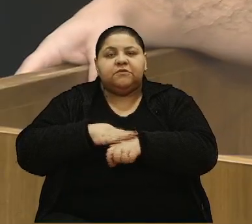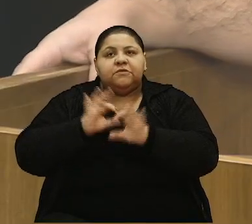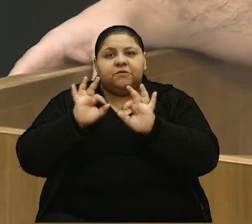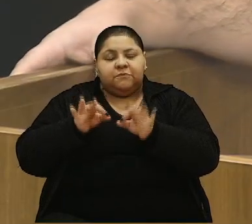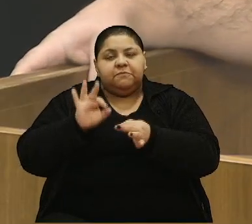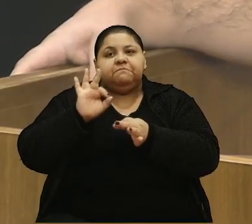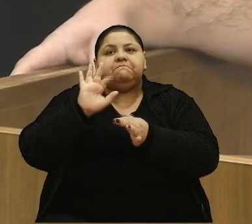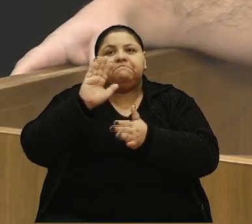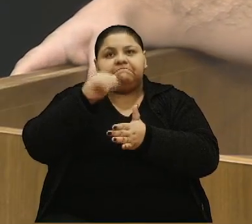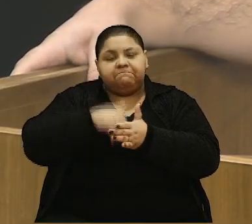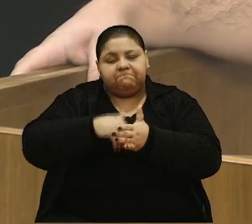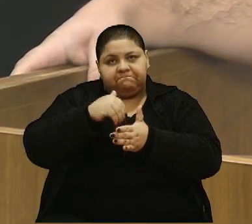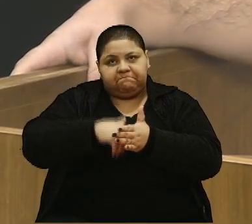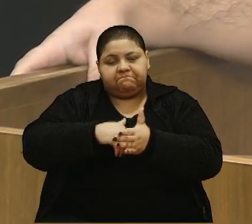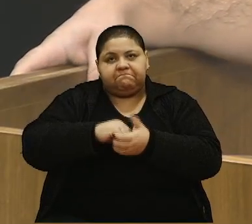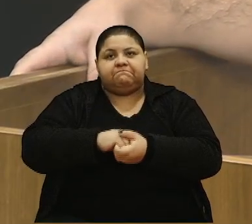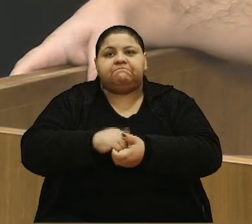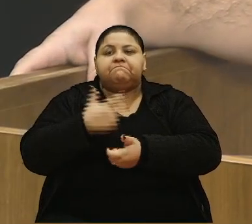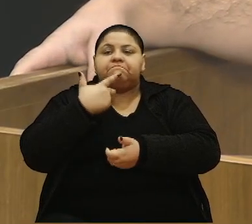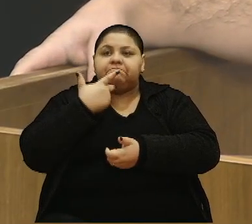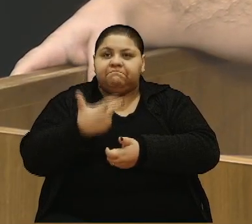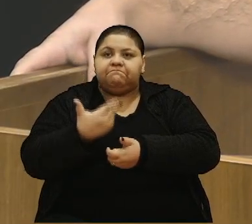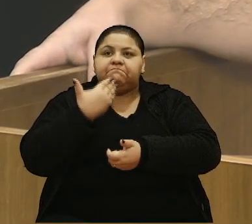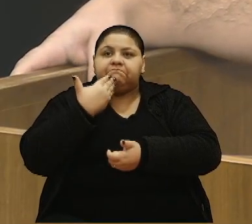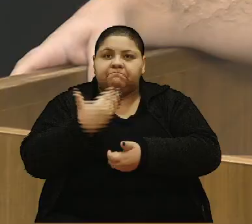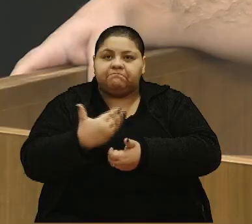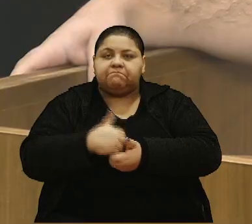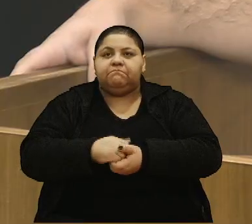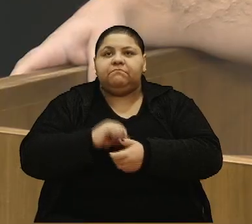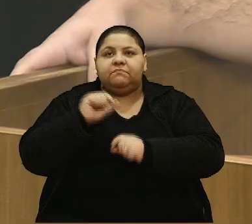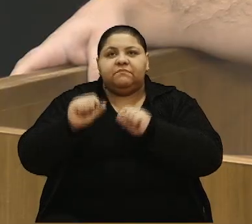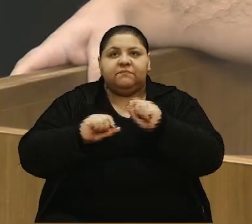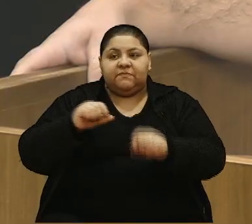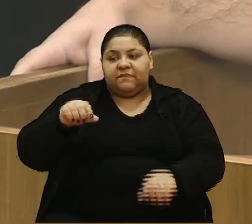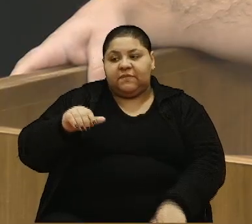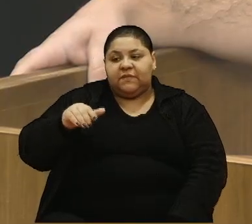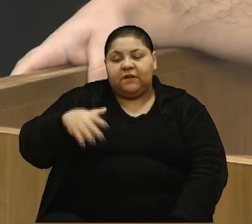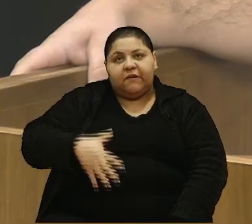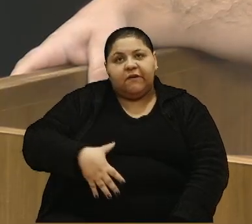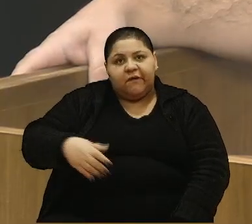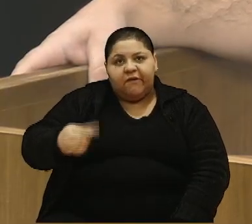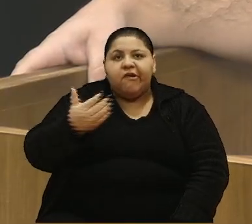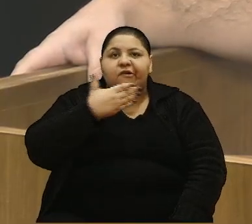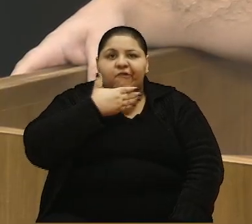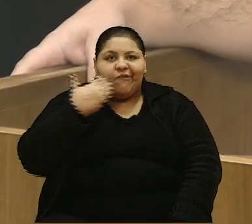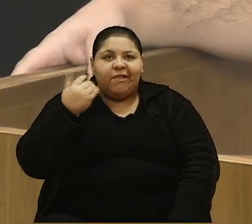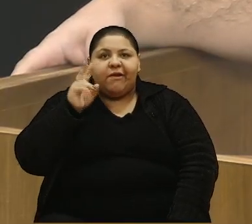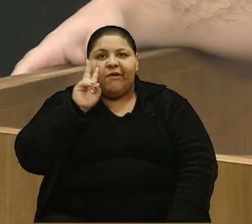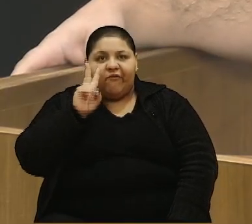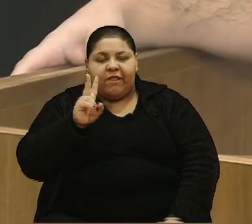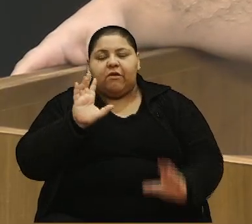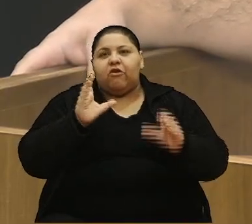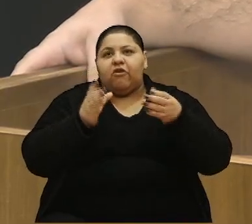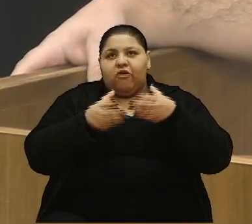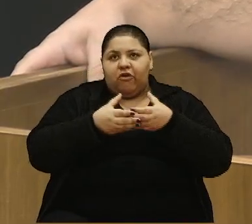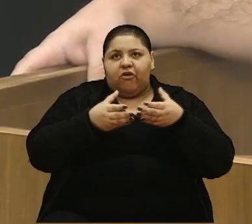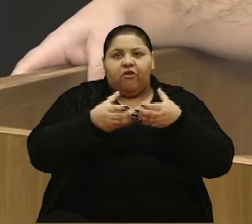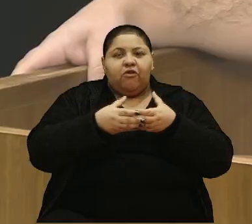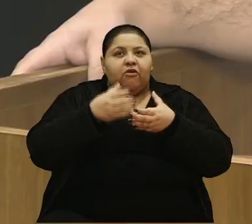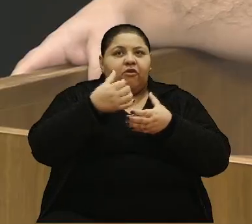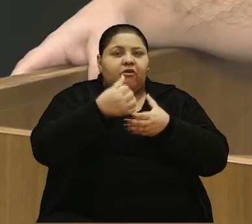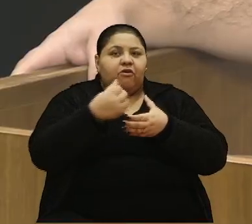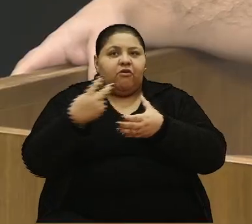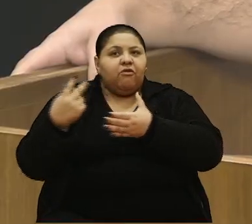votem favorável, né, e reforçar esse convite. Quem tem criança, vale a pena. Vejam bem, o grupo,